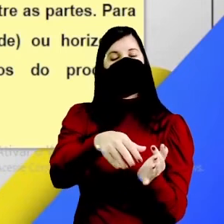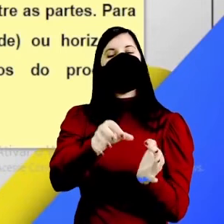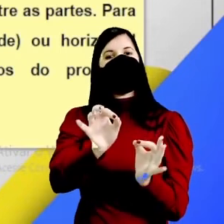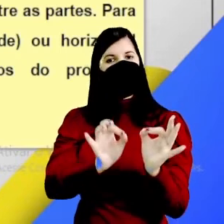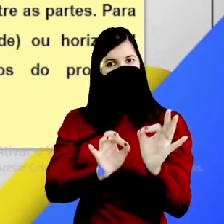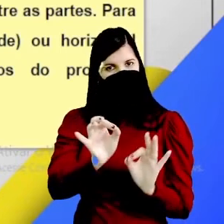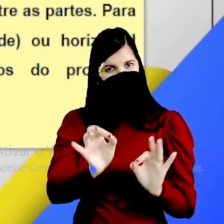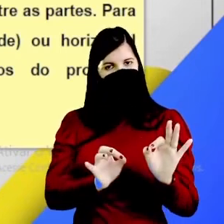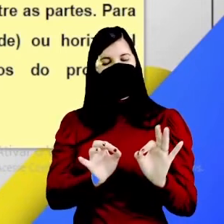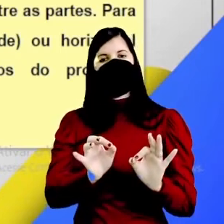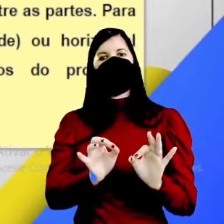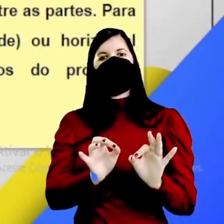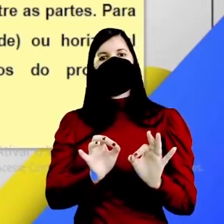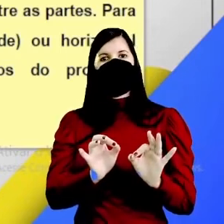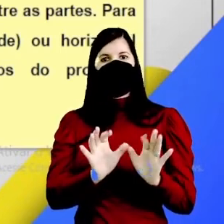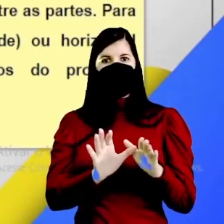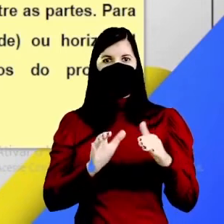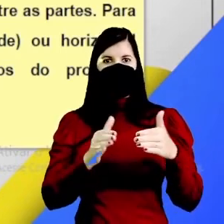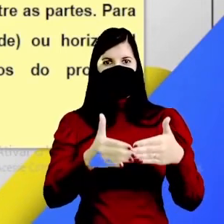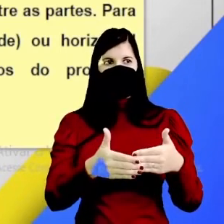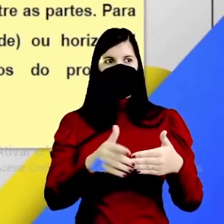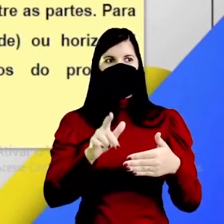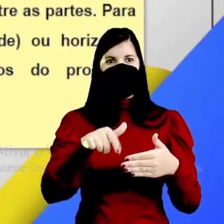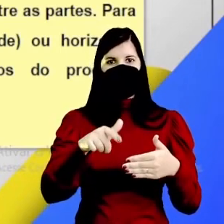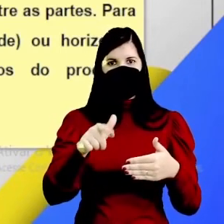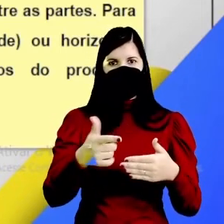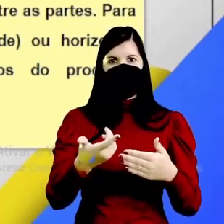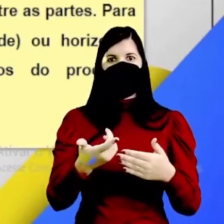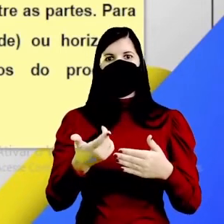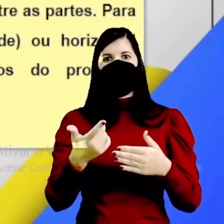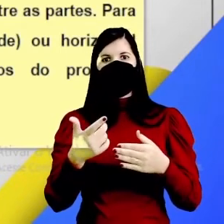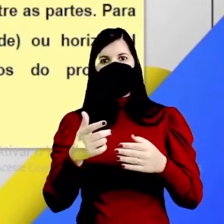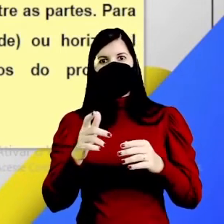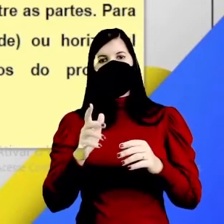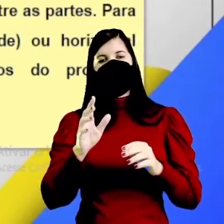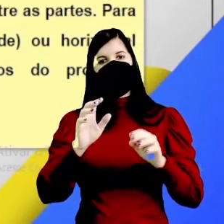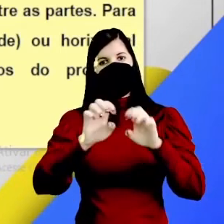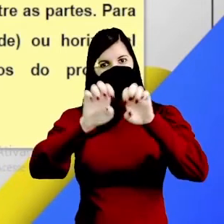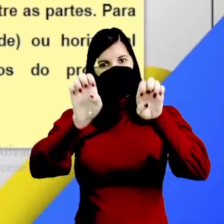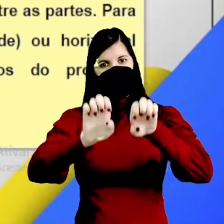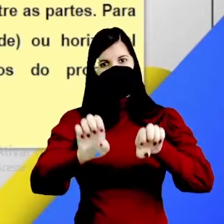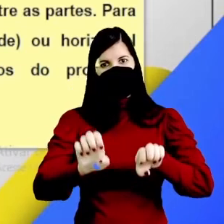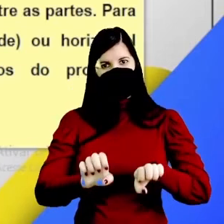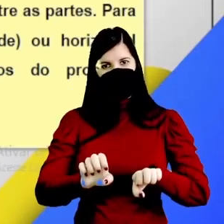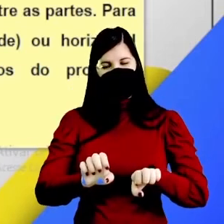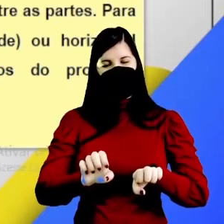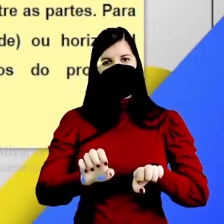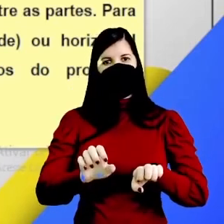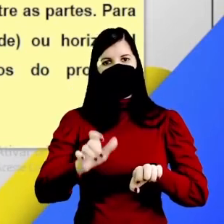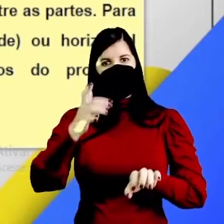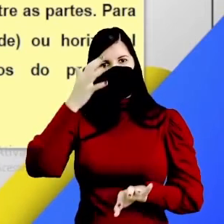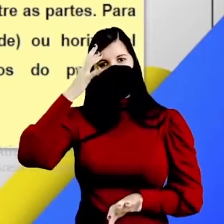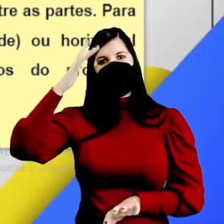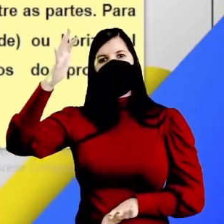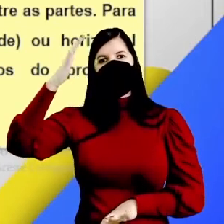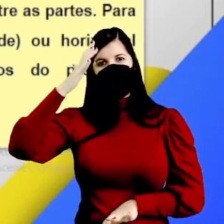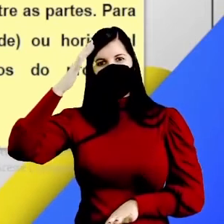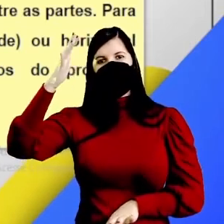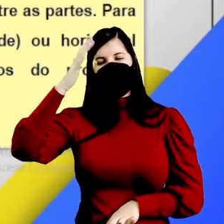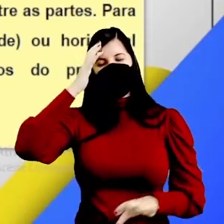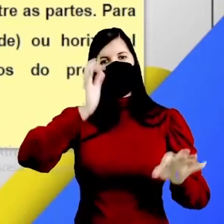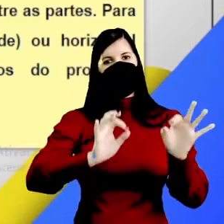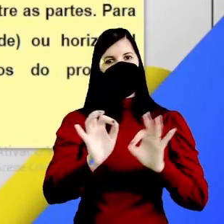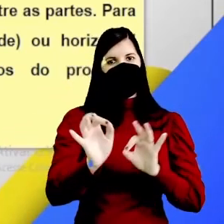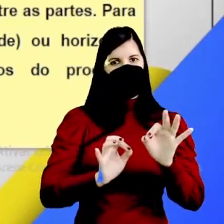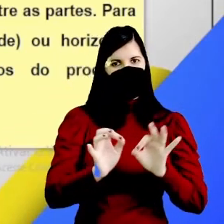gente falou agorinha, a ênfase dessa teoria do Fayol é na estrutura, certo? Então, ele pensa mais, ele enxerga mais essa organização